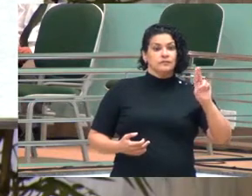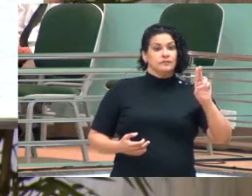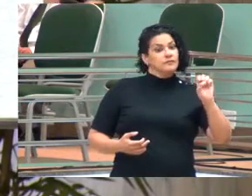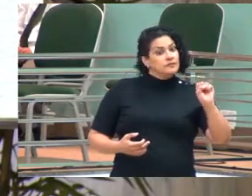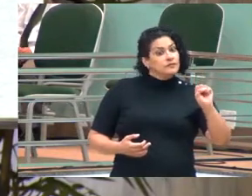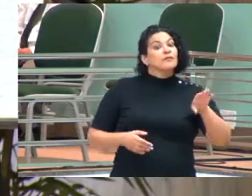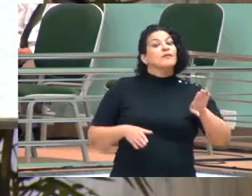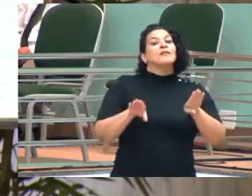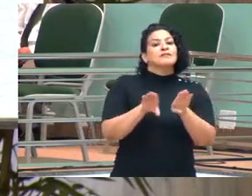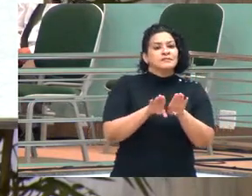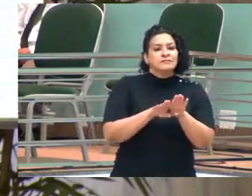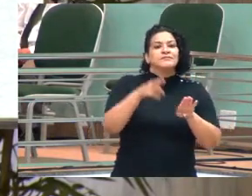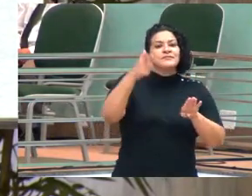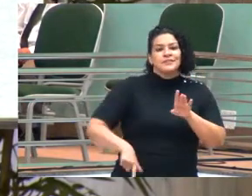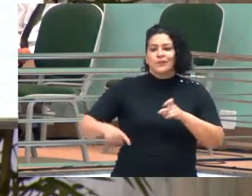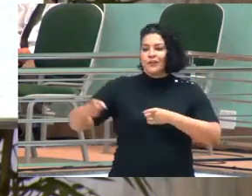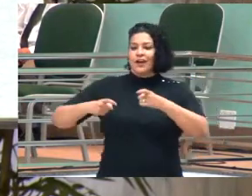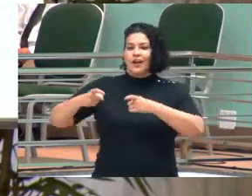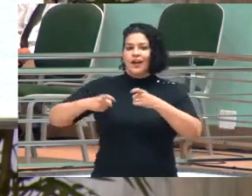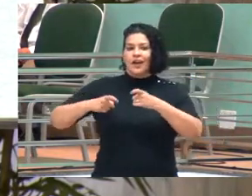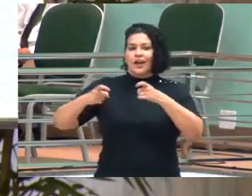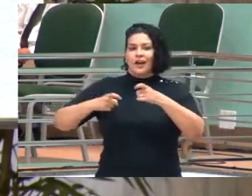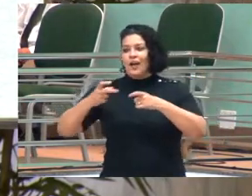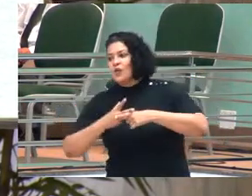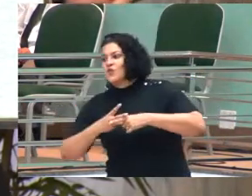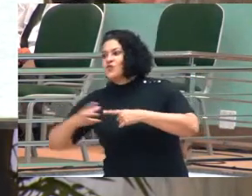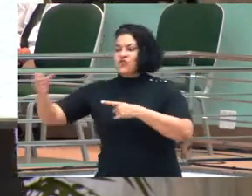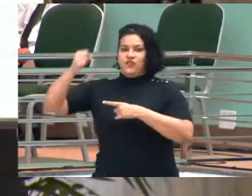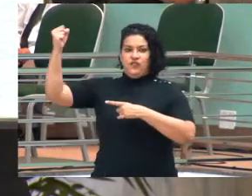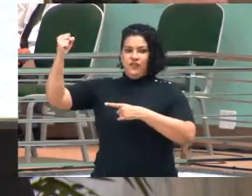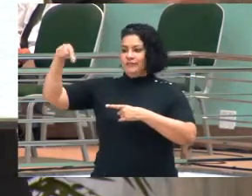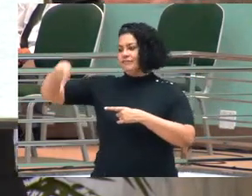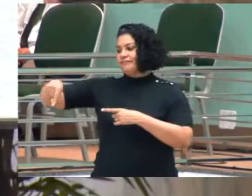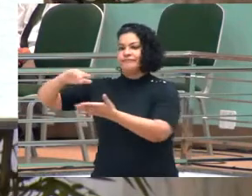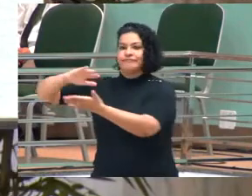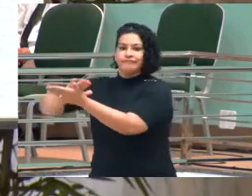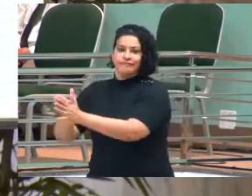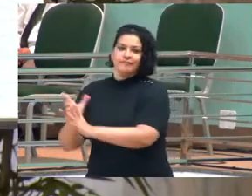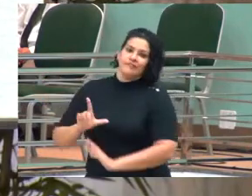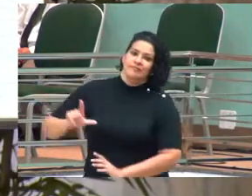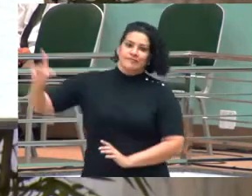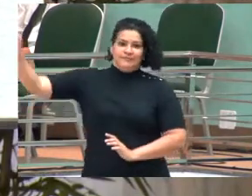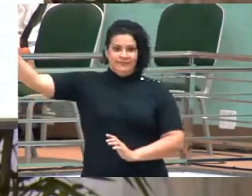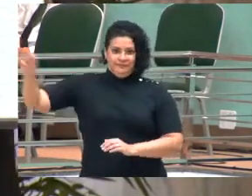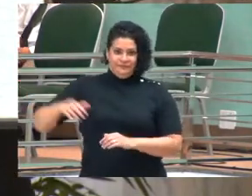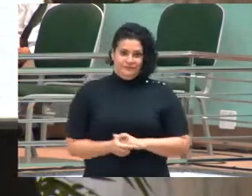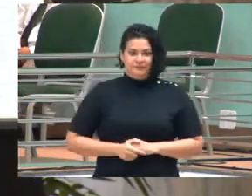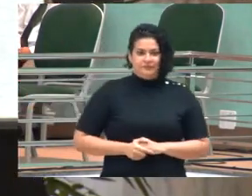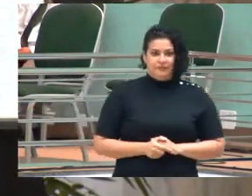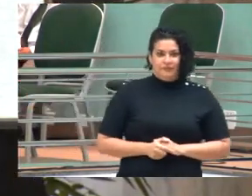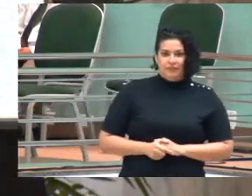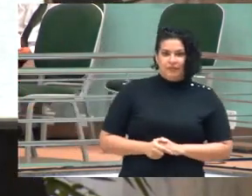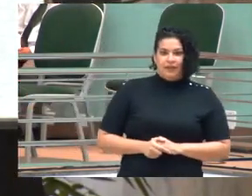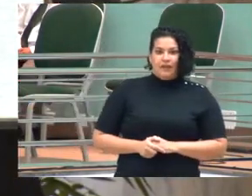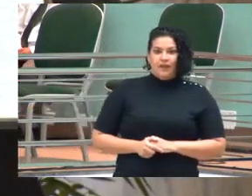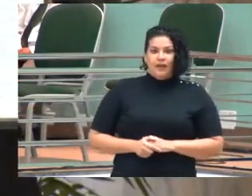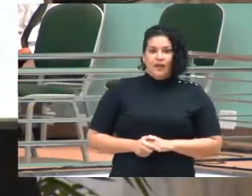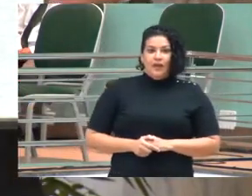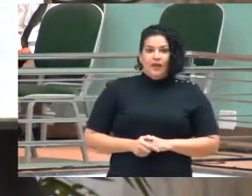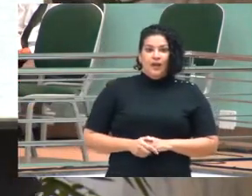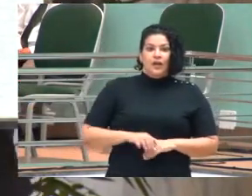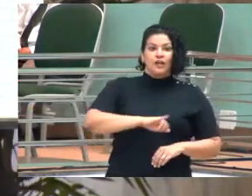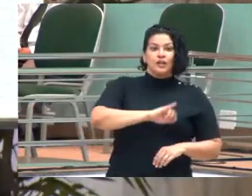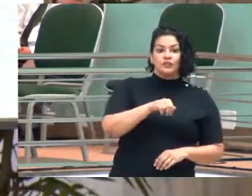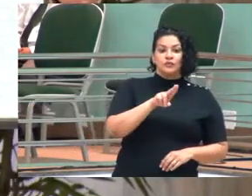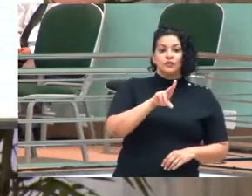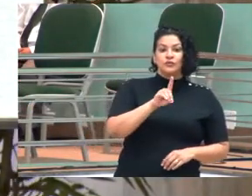No ano 164, Judas consegue, de certa maneira, vencer os Seleucidas,